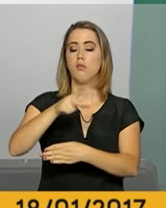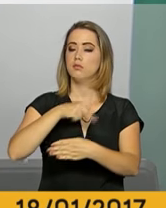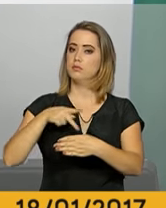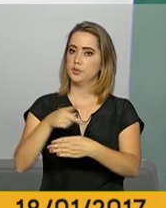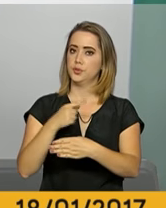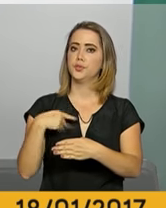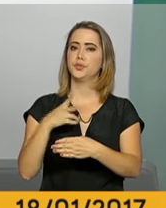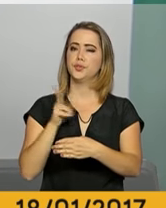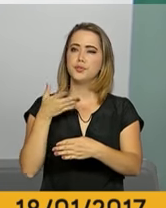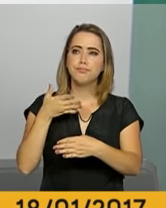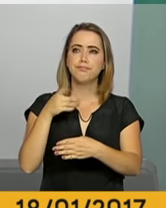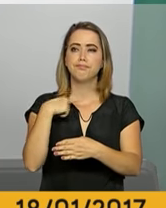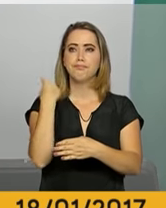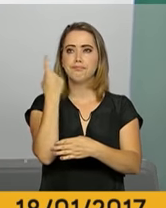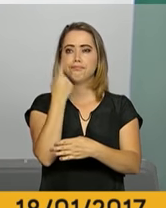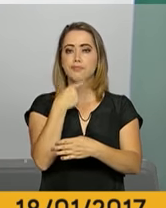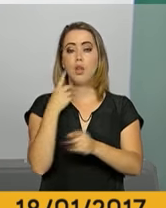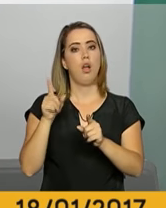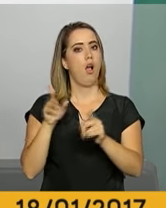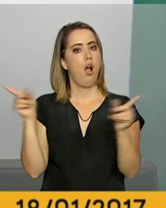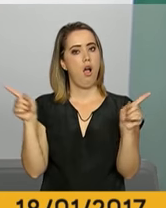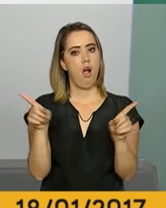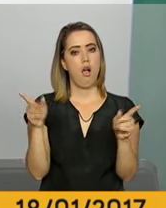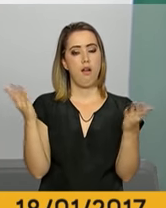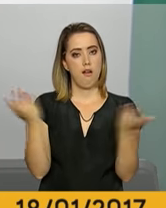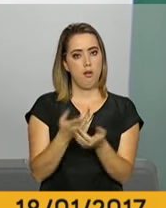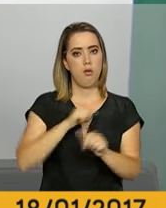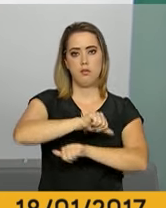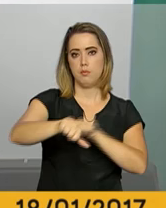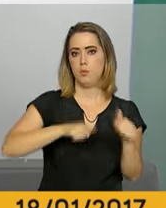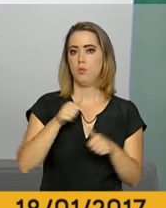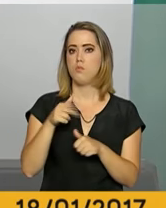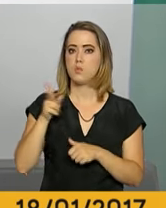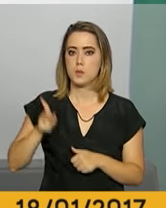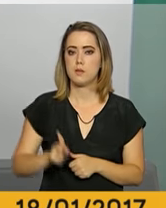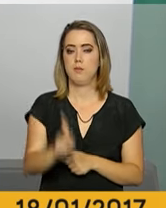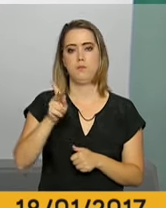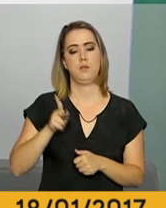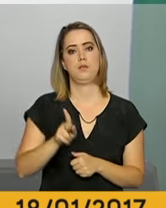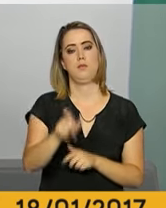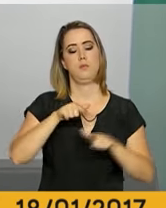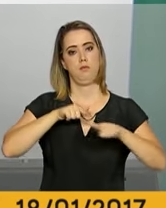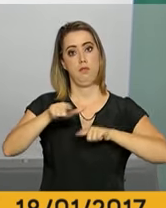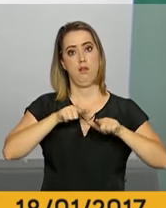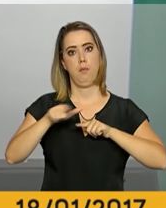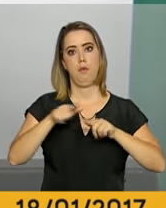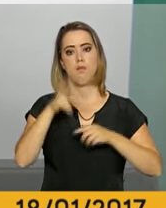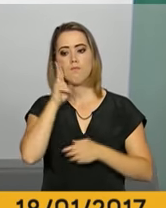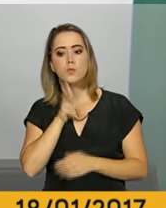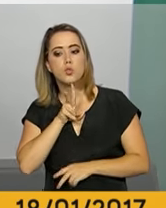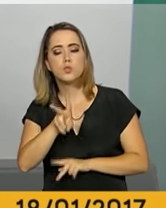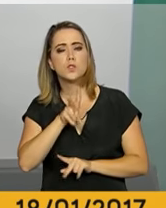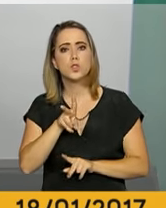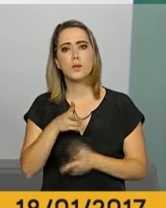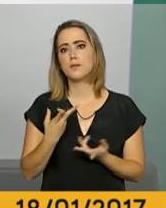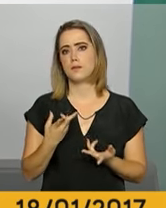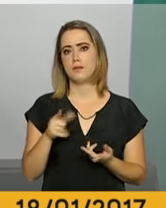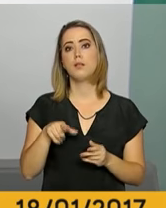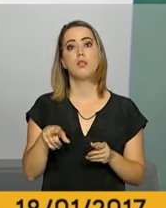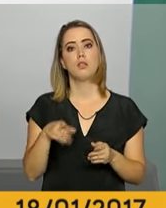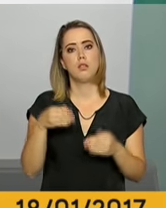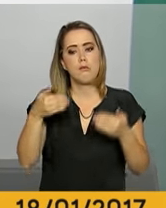nós estamos transformando-as em permanentes. Ainda hoje, o ministro Raul Jungmann está indo com